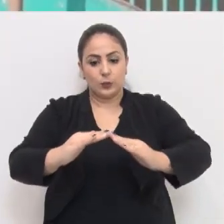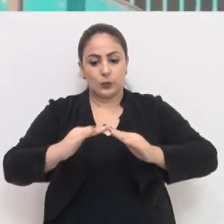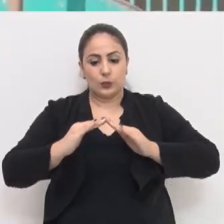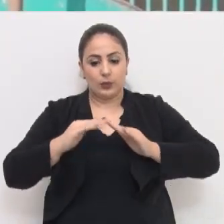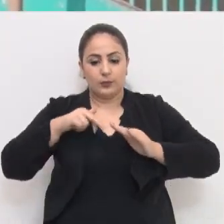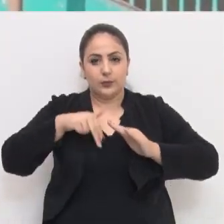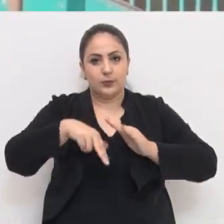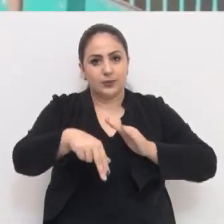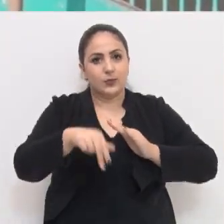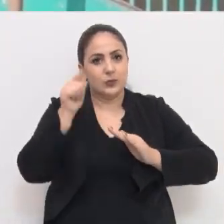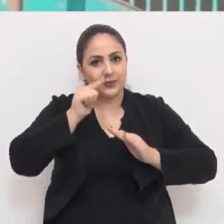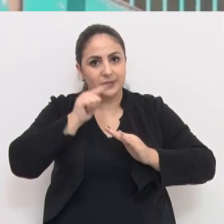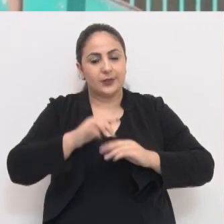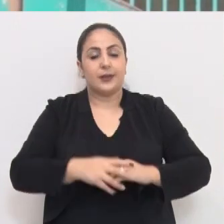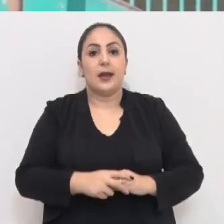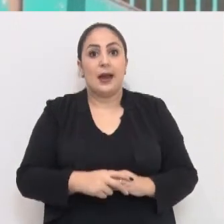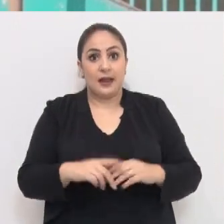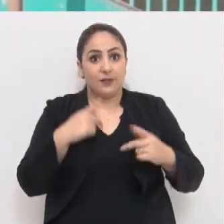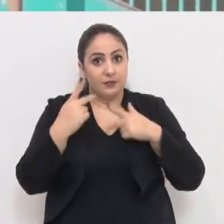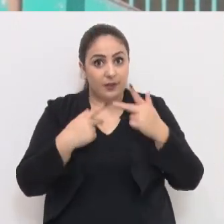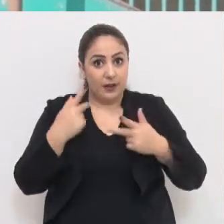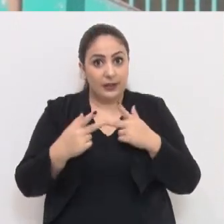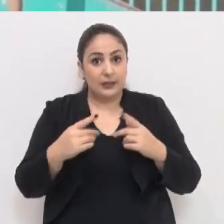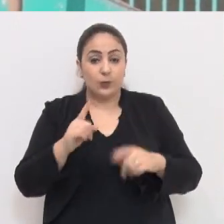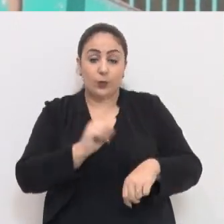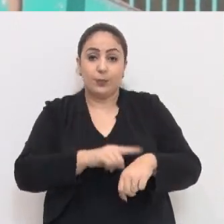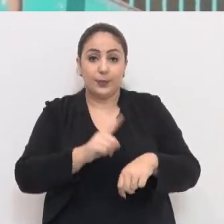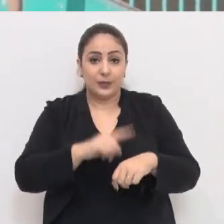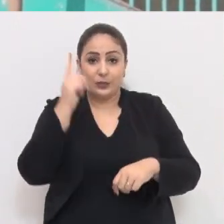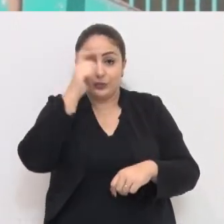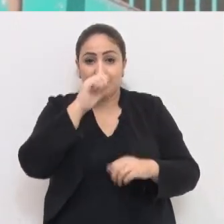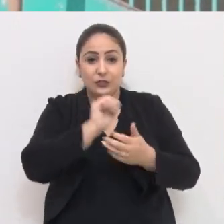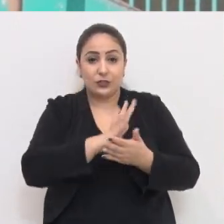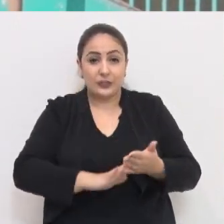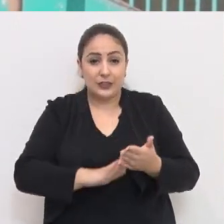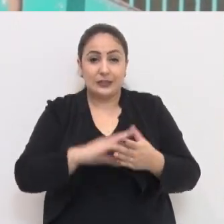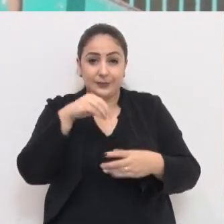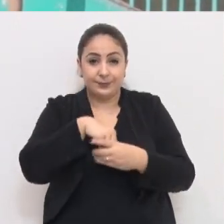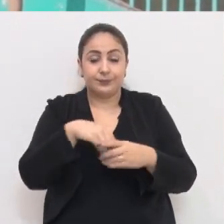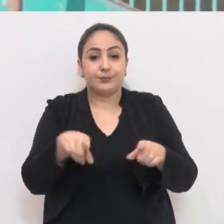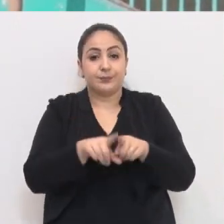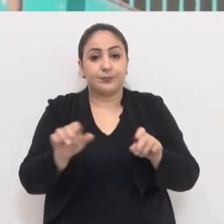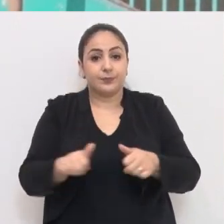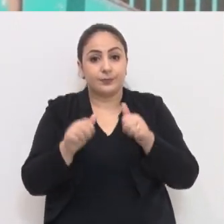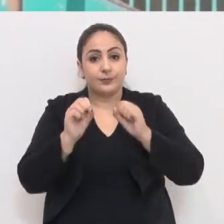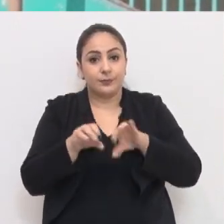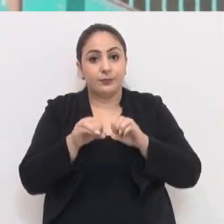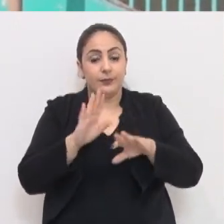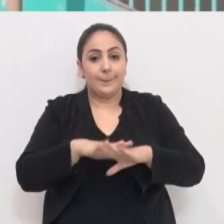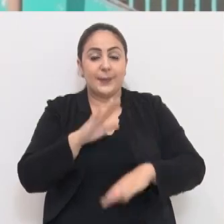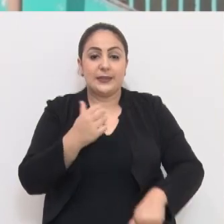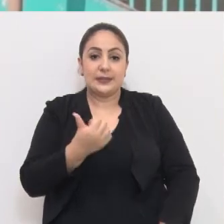cidade, todos os dias é visitado por milhares de devotos da padroeira do Brasil.